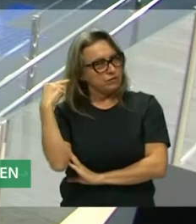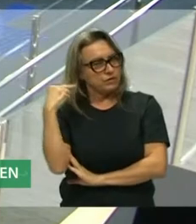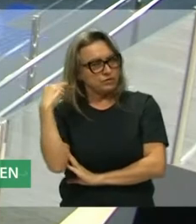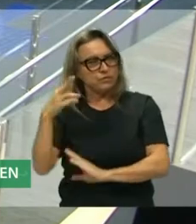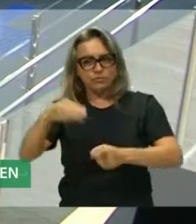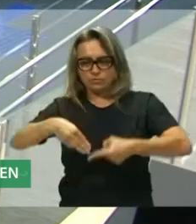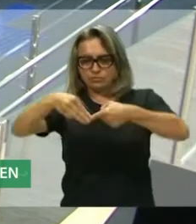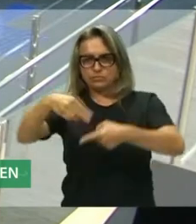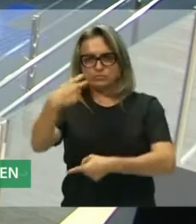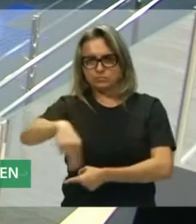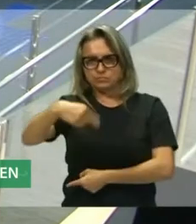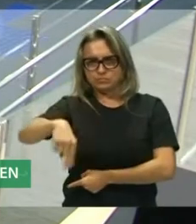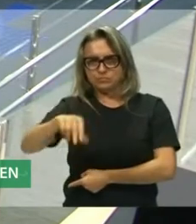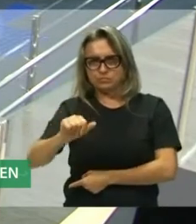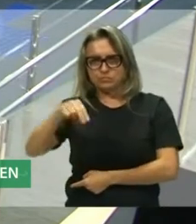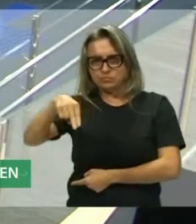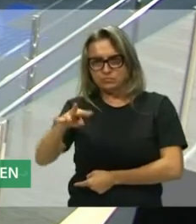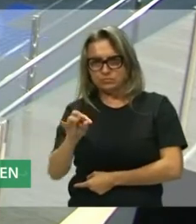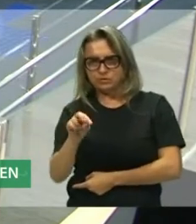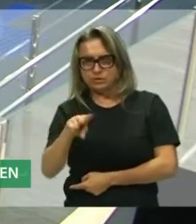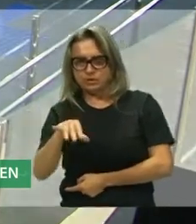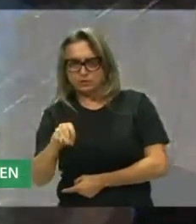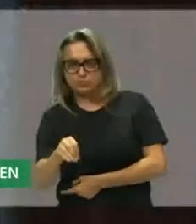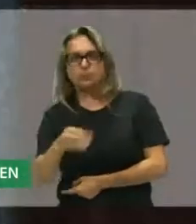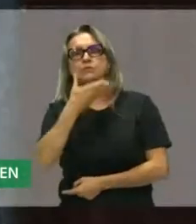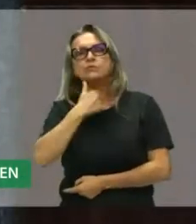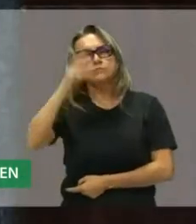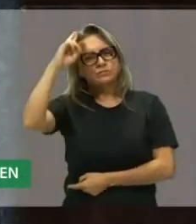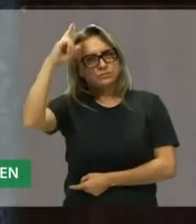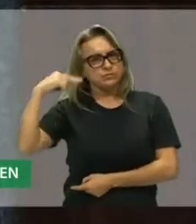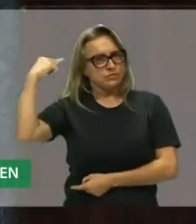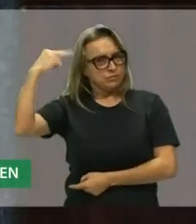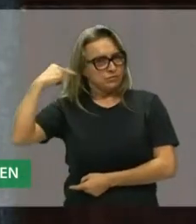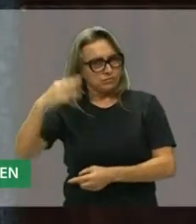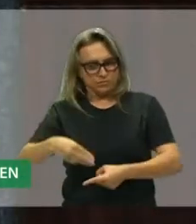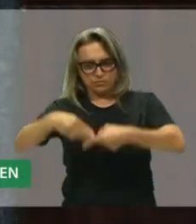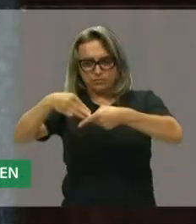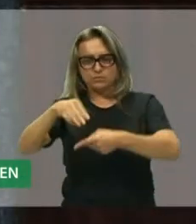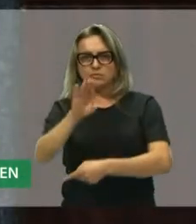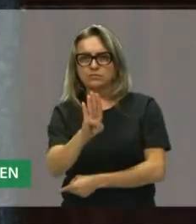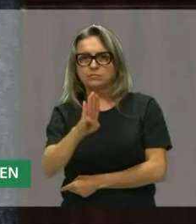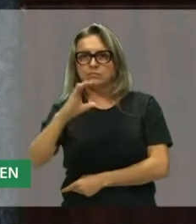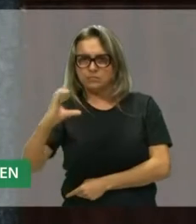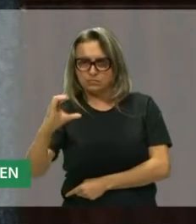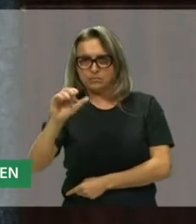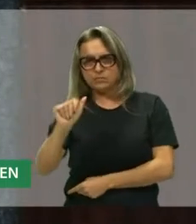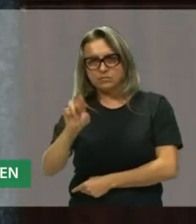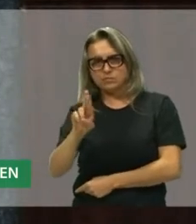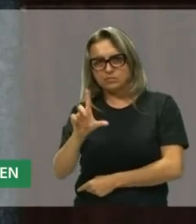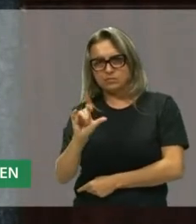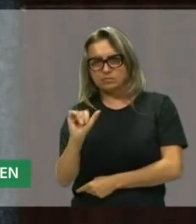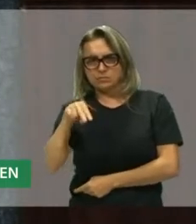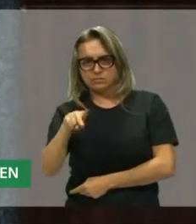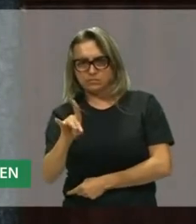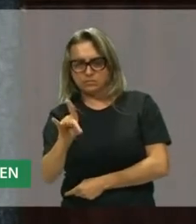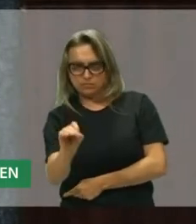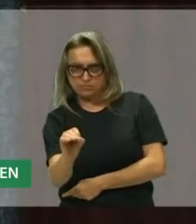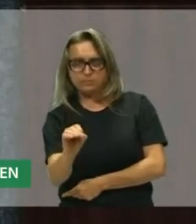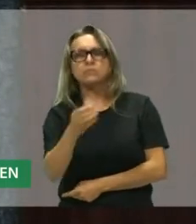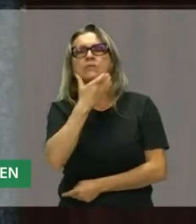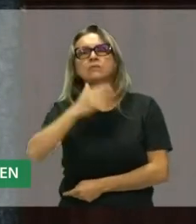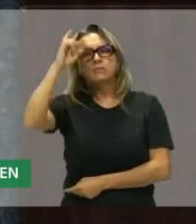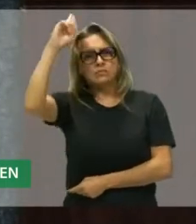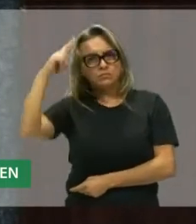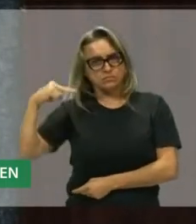Carlos Uller. Senhor vereador do município de Balneário Camboriú, Arlindo Cruz. Senhor vereador